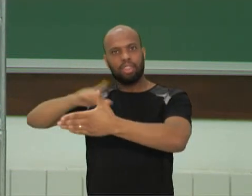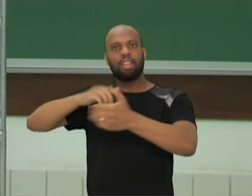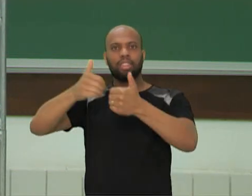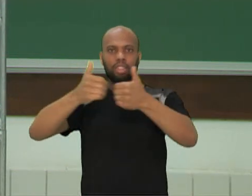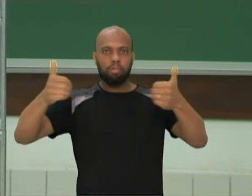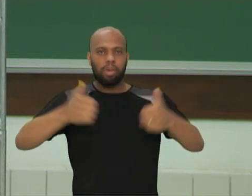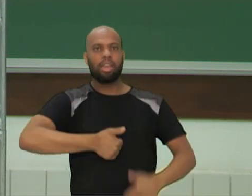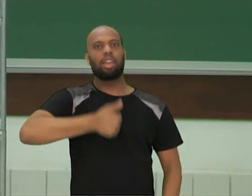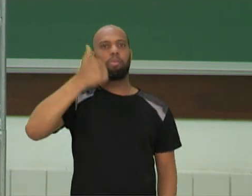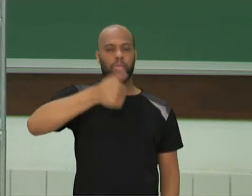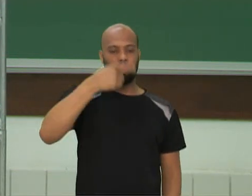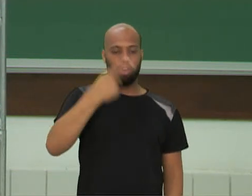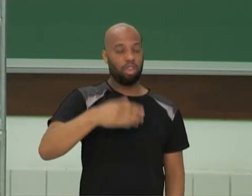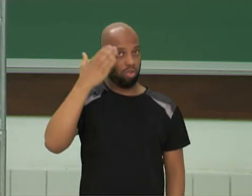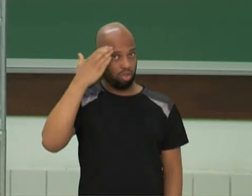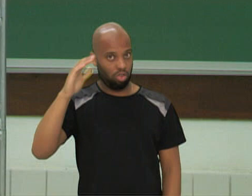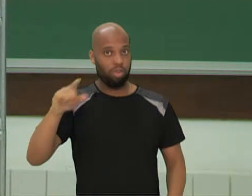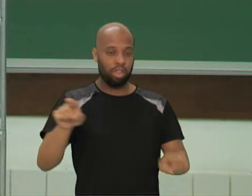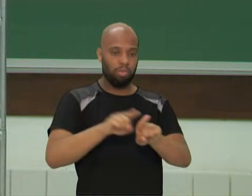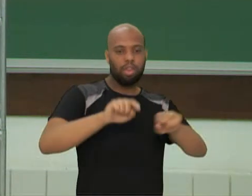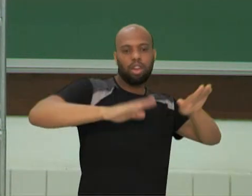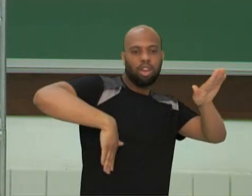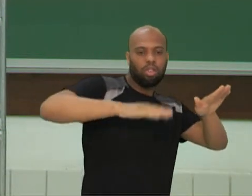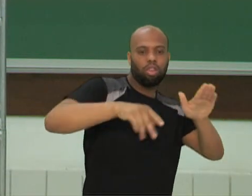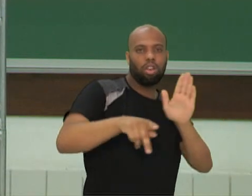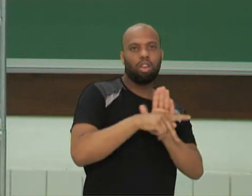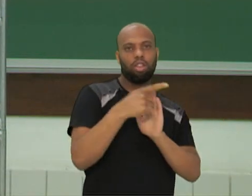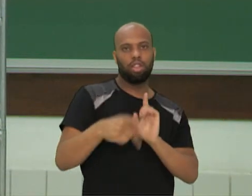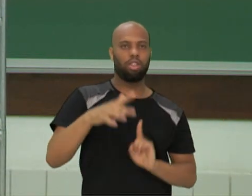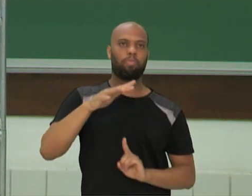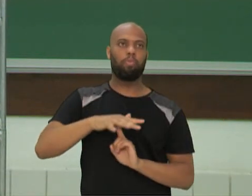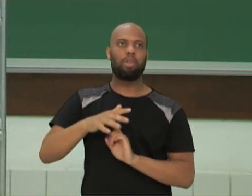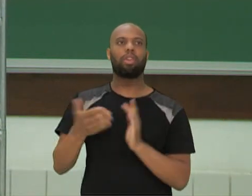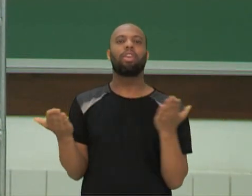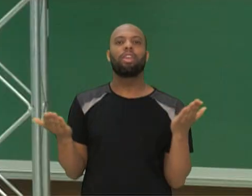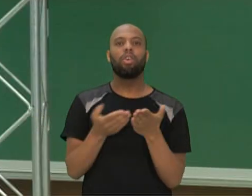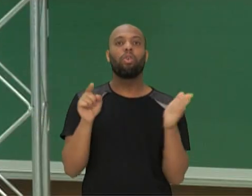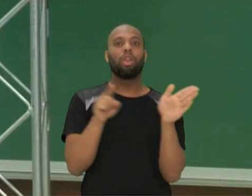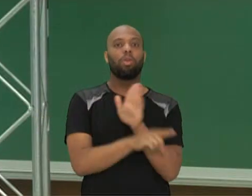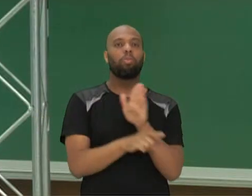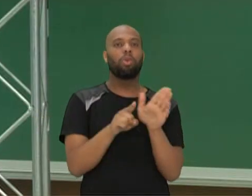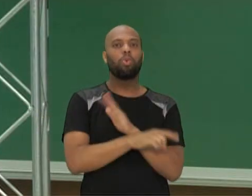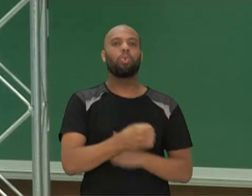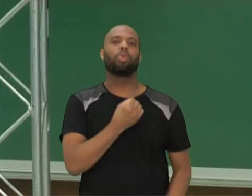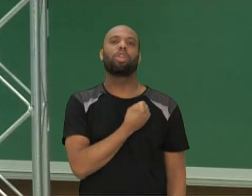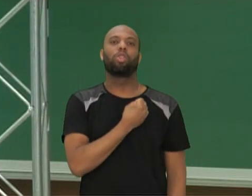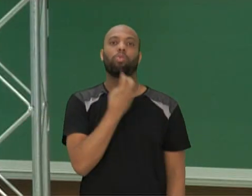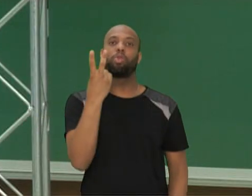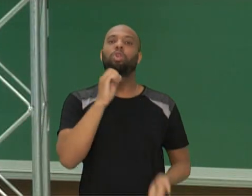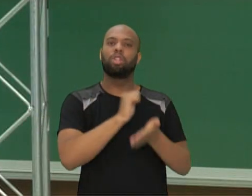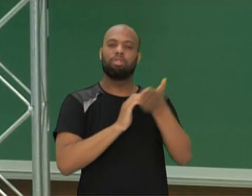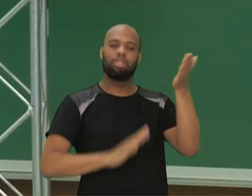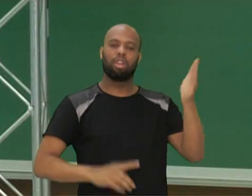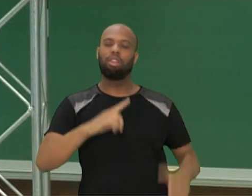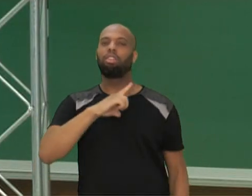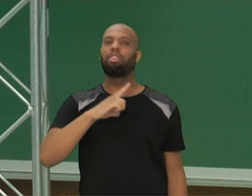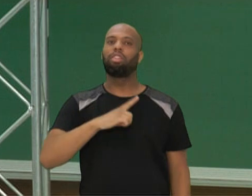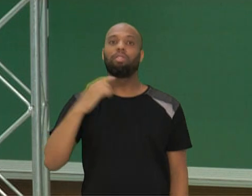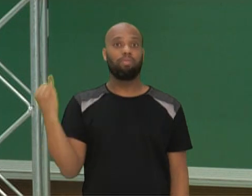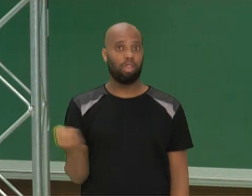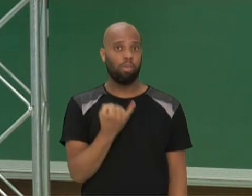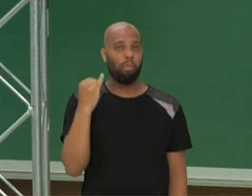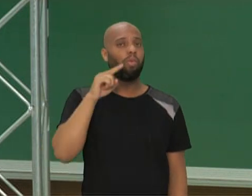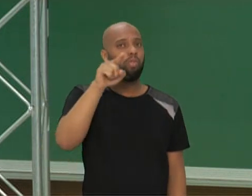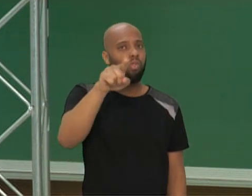Planalto, Planalto de Curitiba, e o litoral paranaense. E agora a nossa segunda atividade.